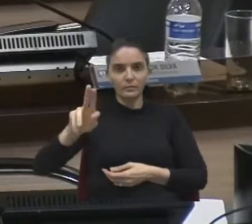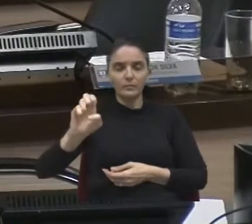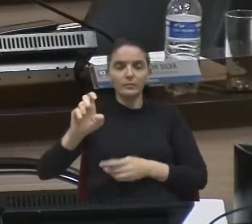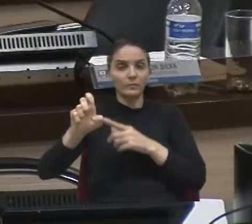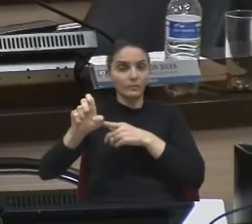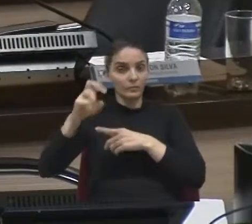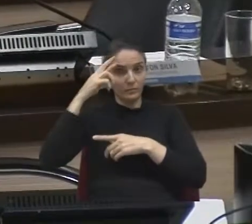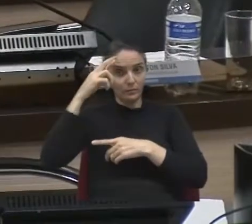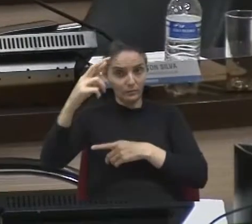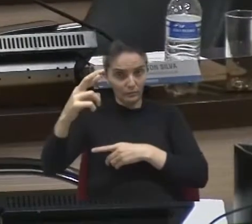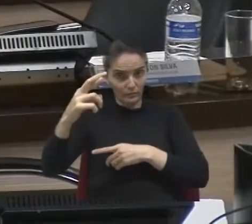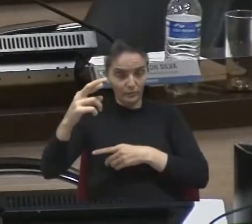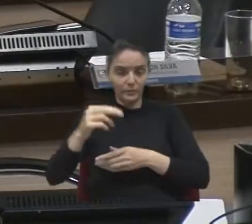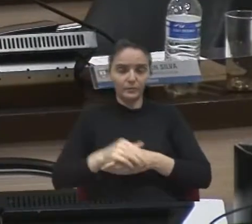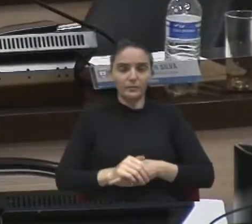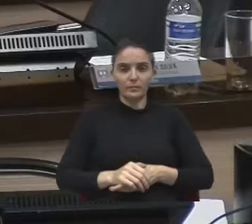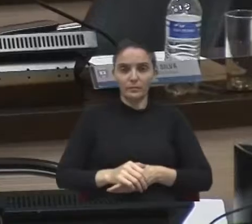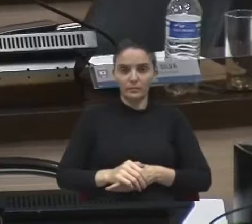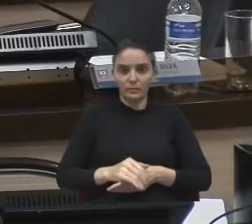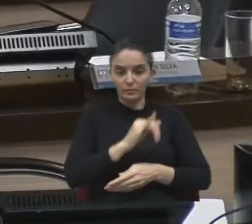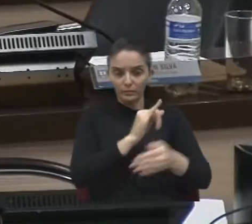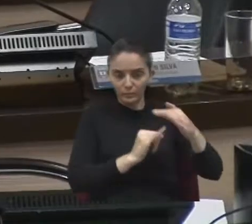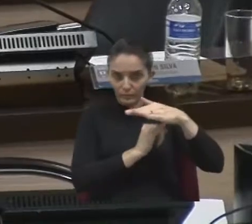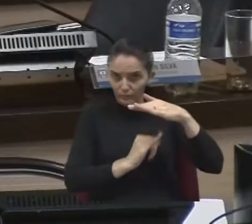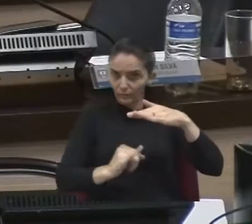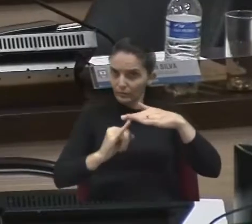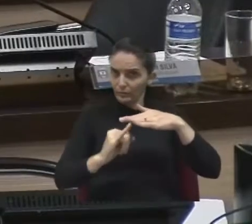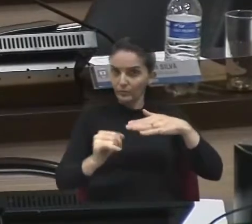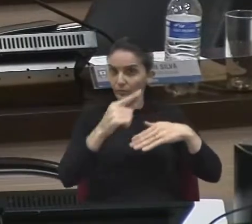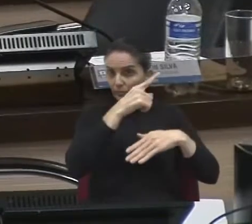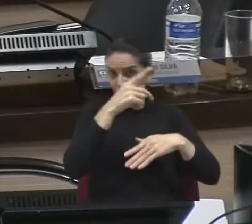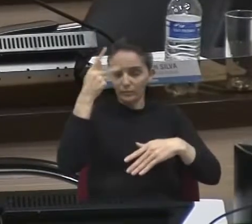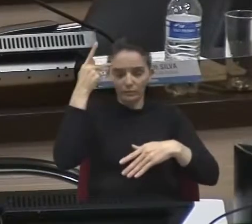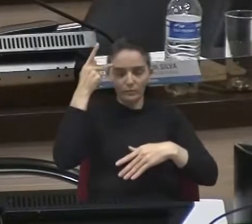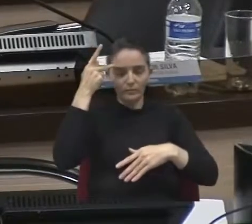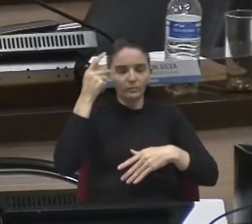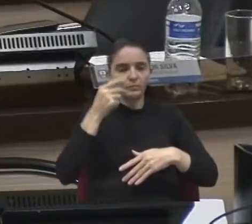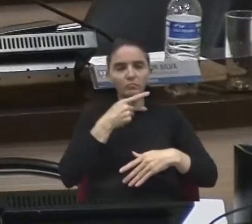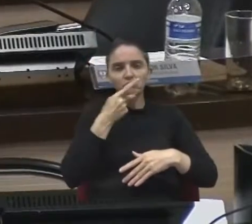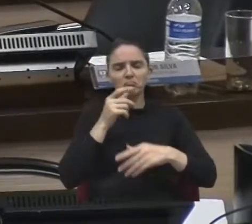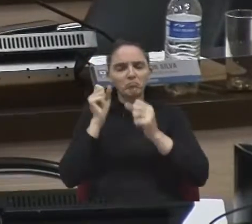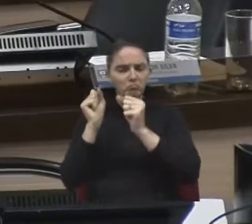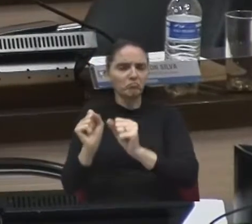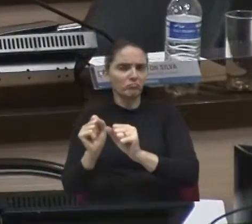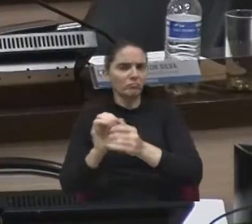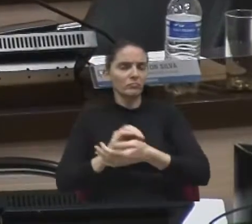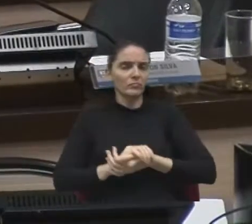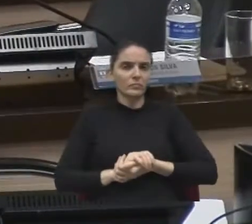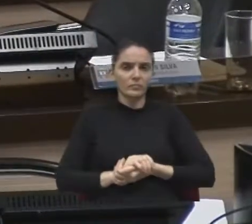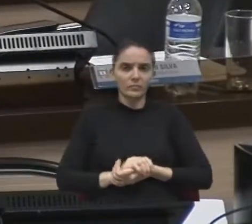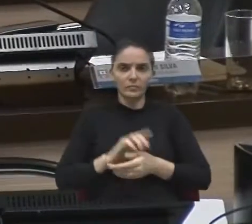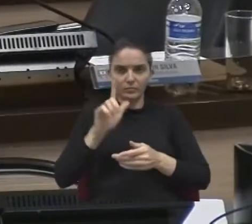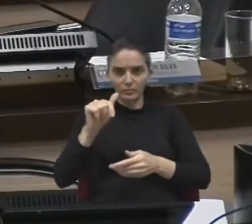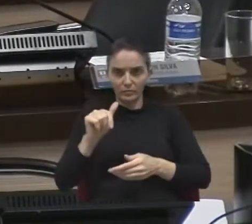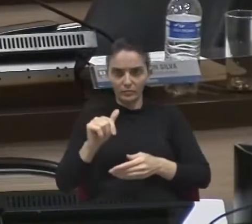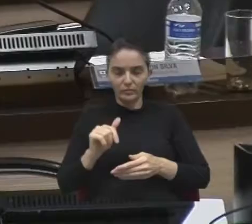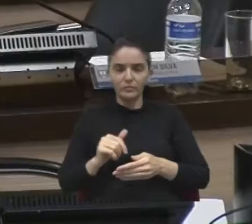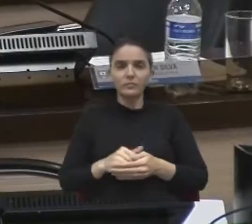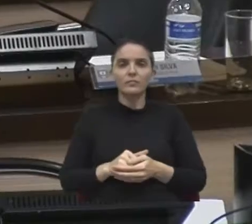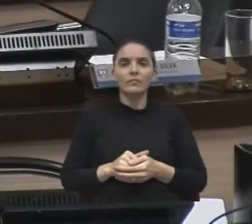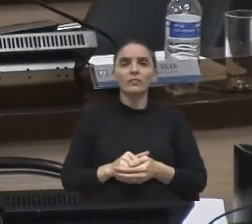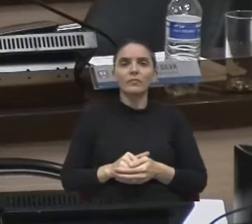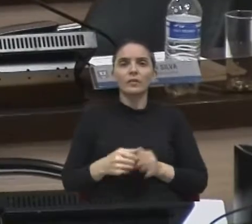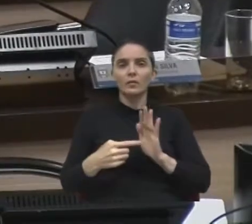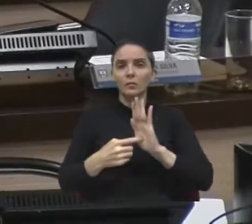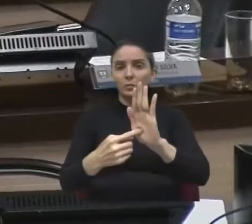dos Tiros de Guerra de São Paulo, a devida autorização. O descerramento da placa e a apresentação do logo oficial